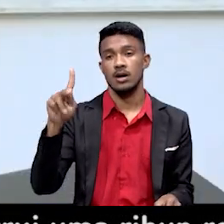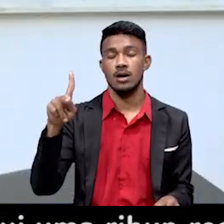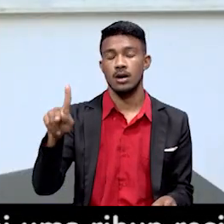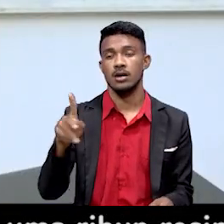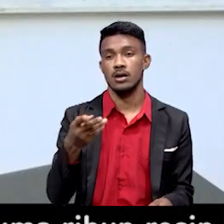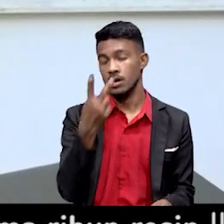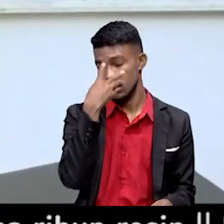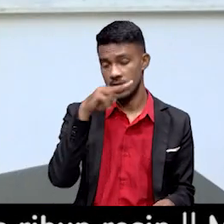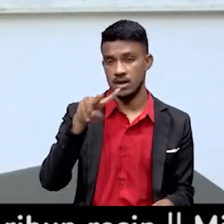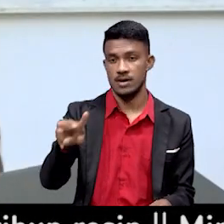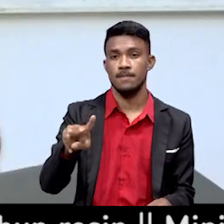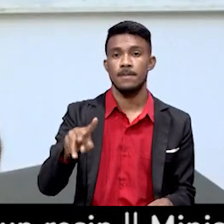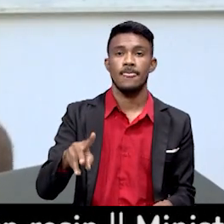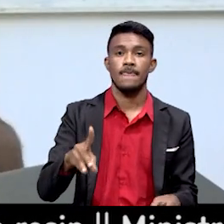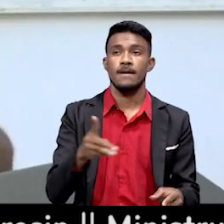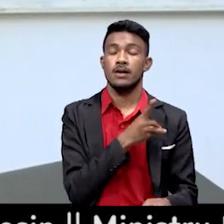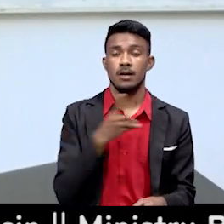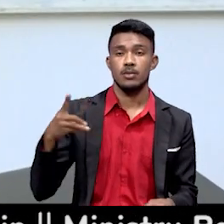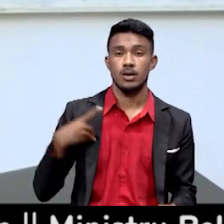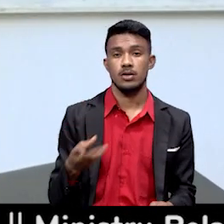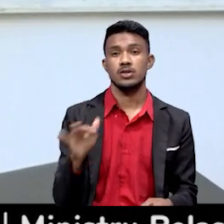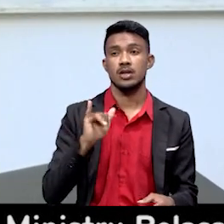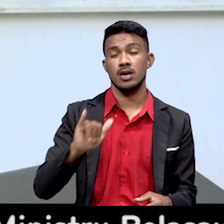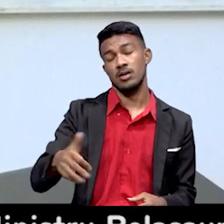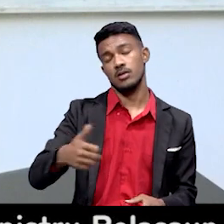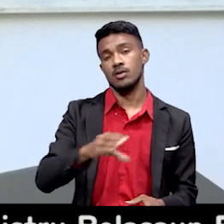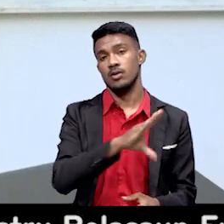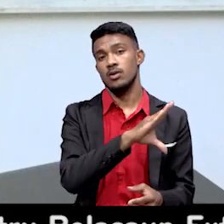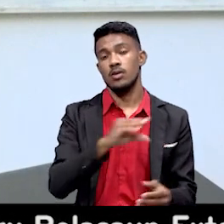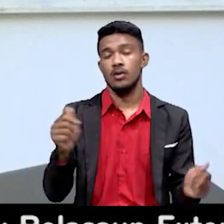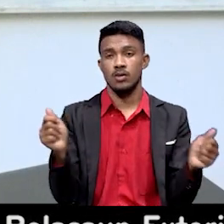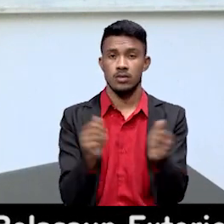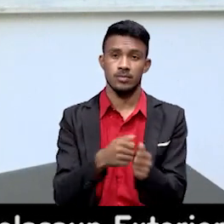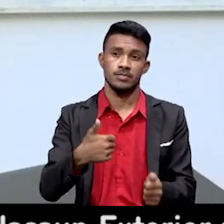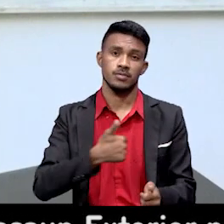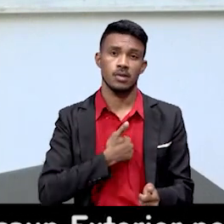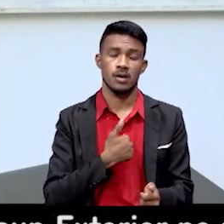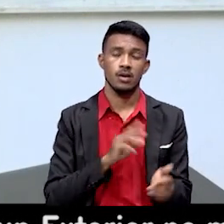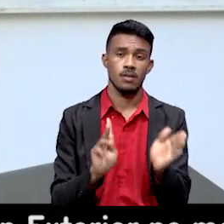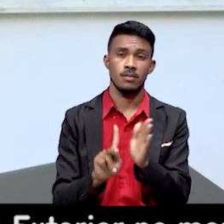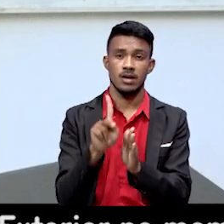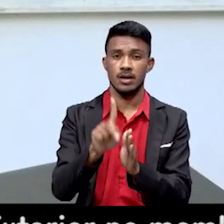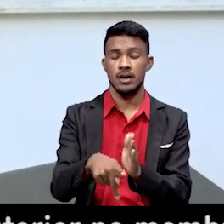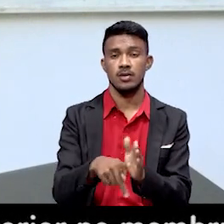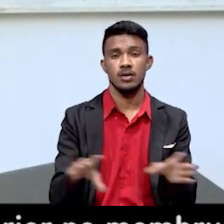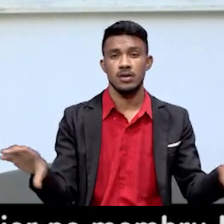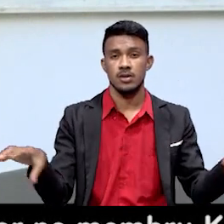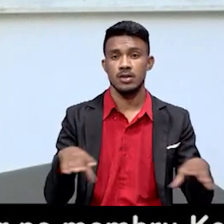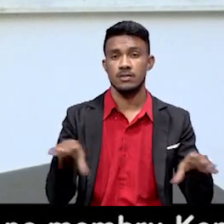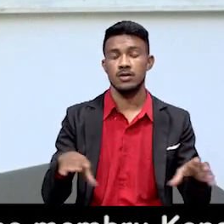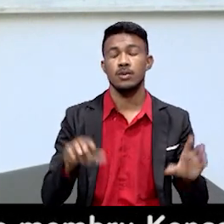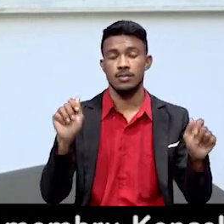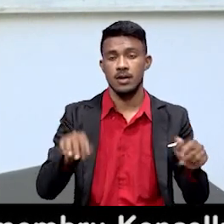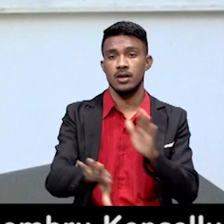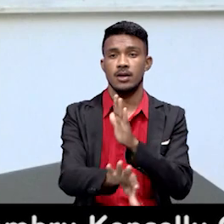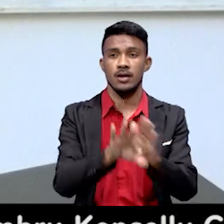sira iya, ne ho intencionalmente, no ne planeado sistematiku, para tu hetam